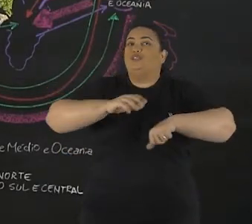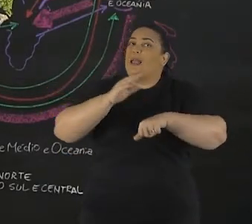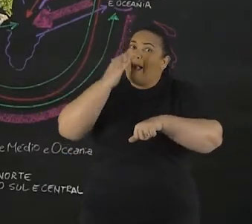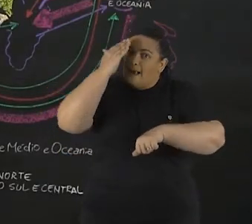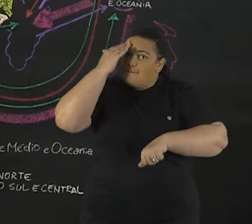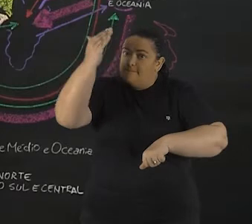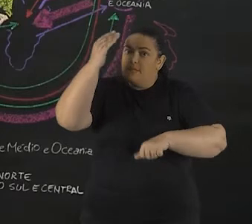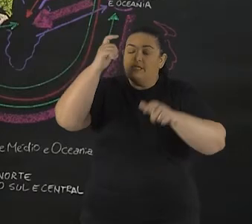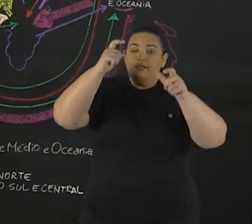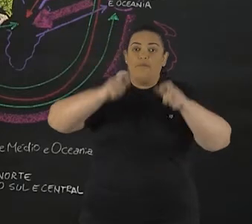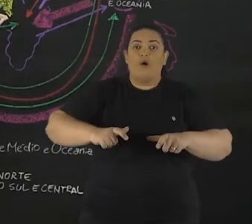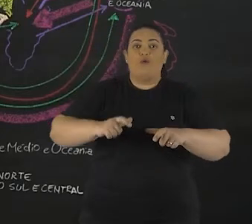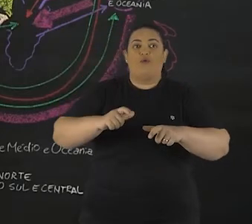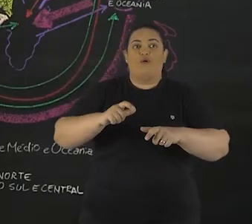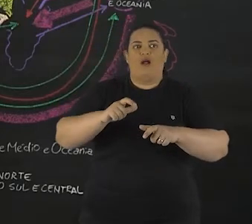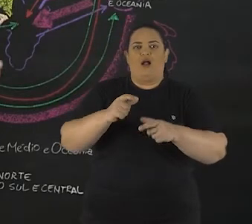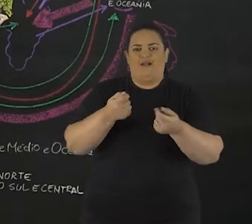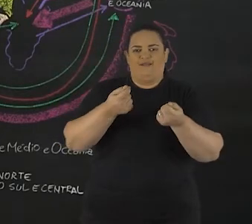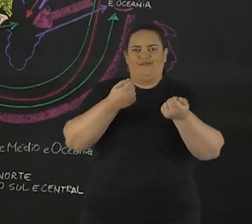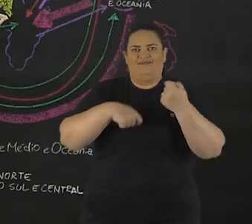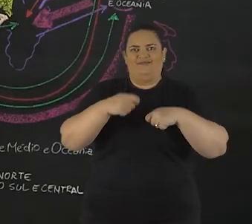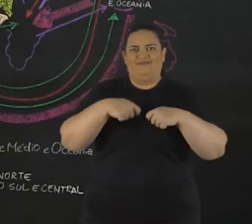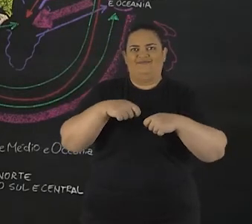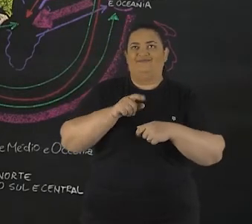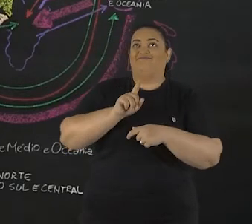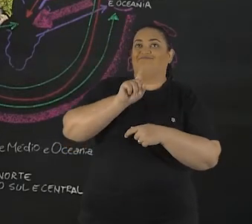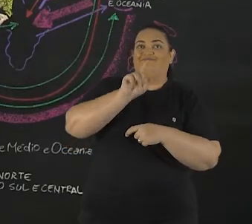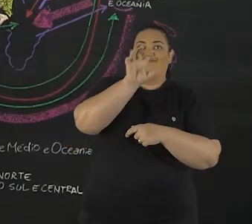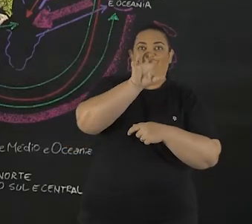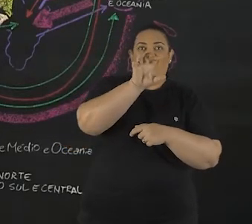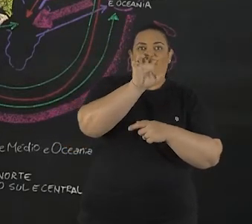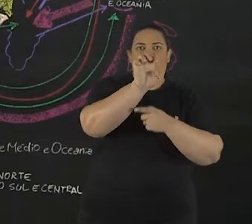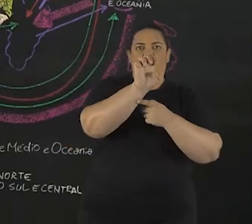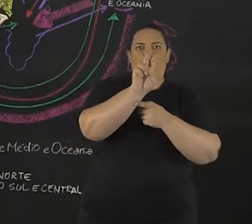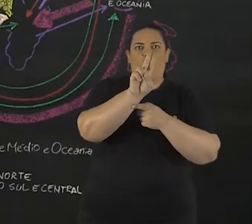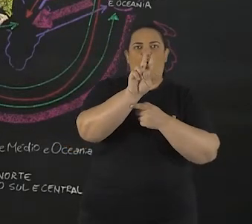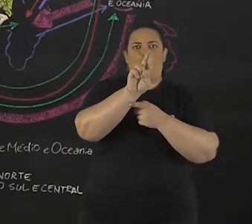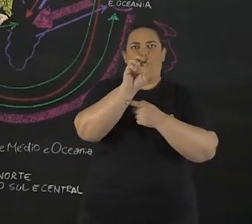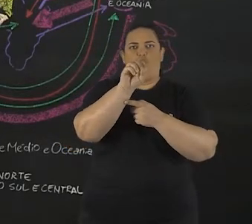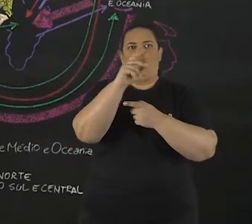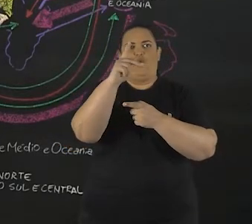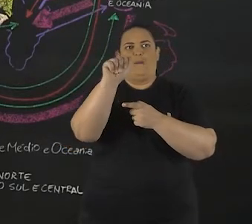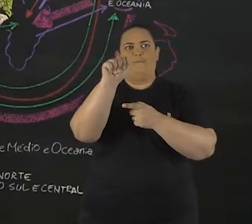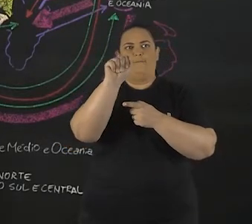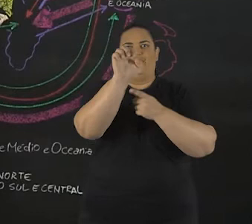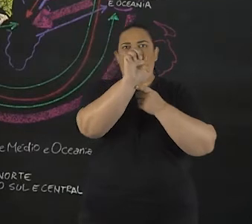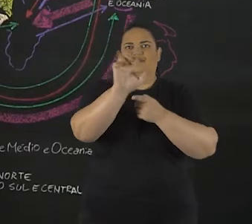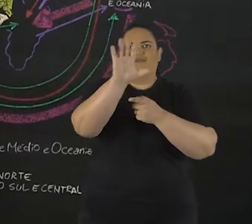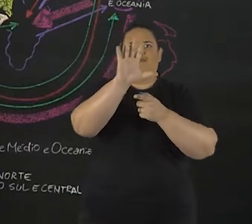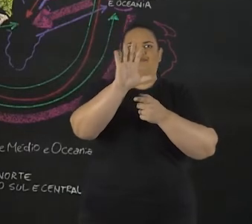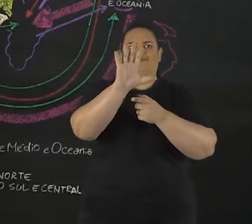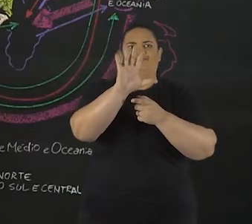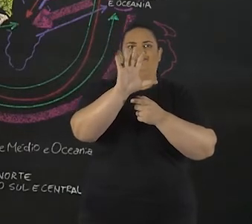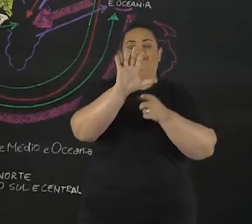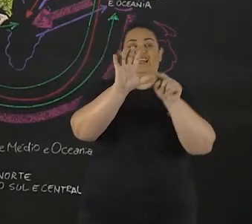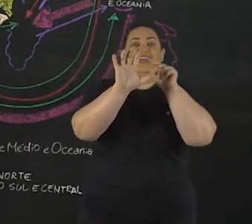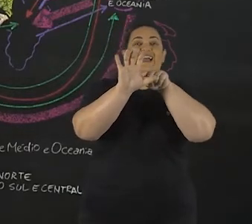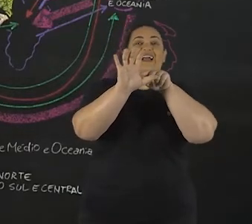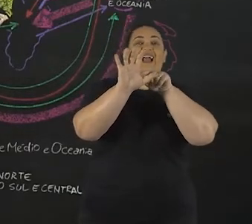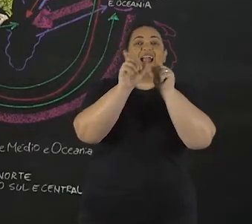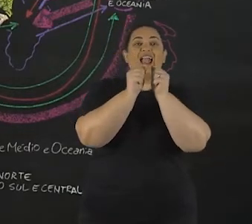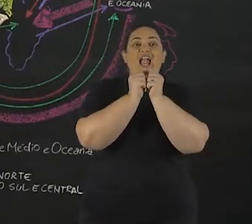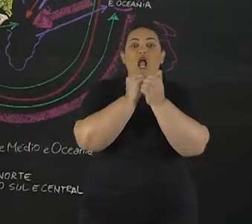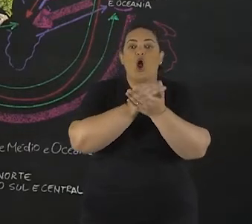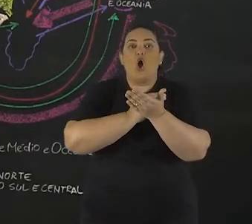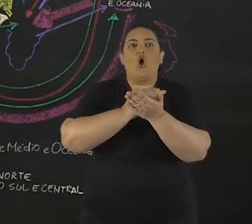de todos os fluxos econômicos do mundo? Europa. Mais precisamente, a União Europeia. É a partir